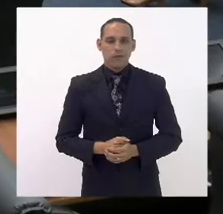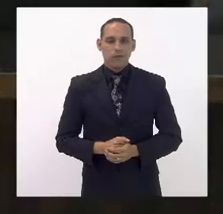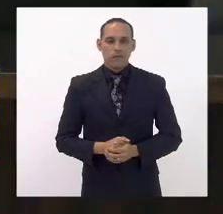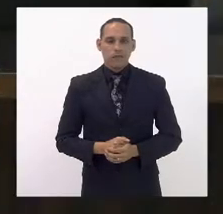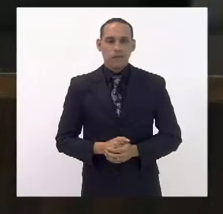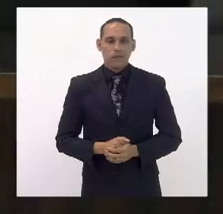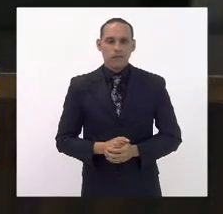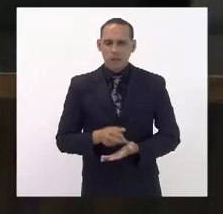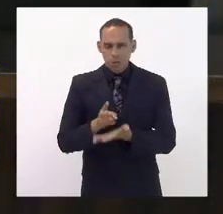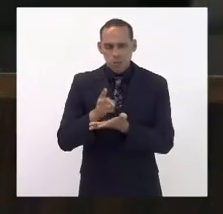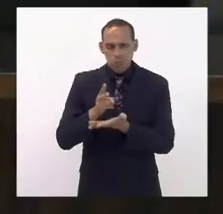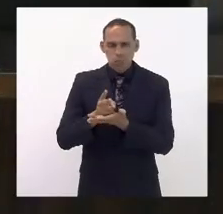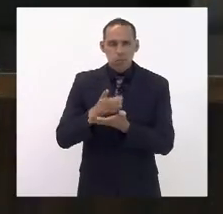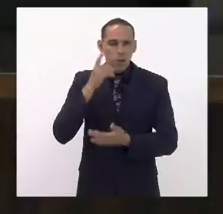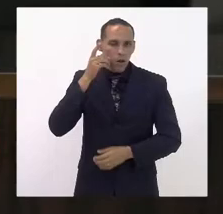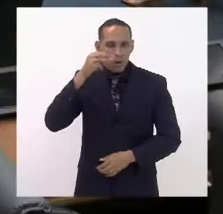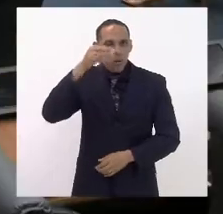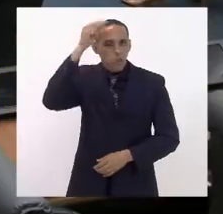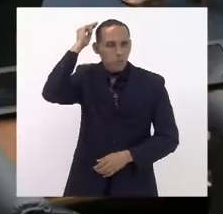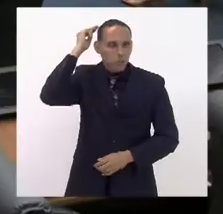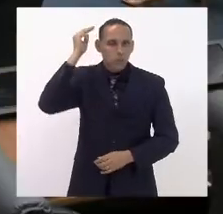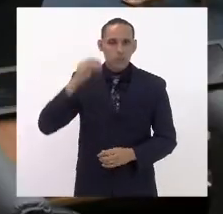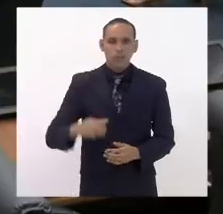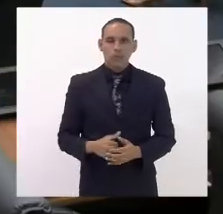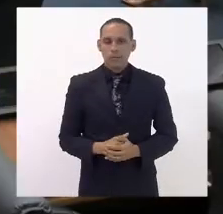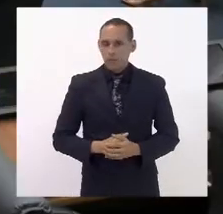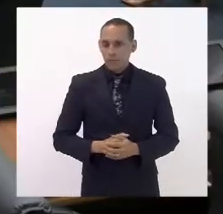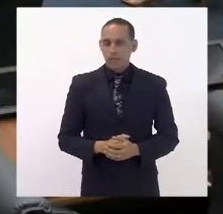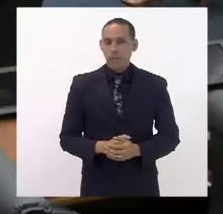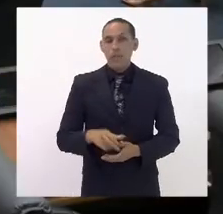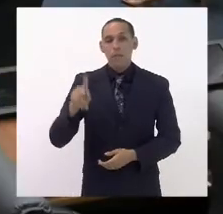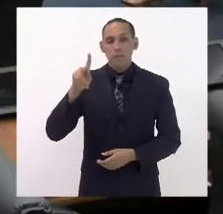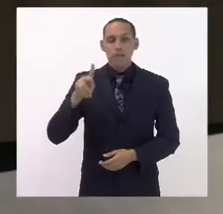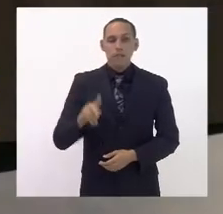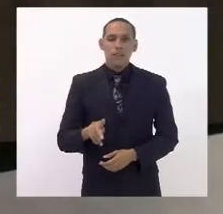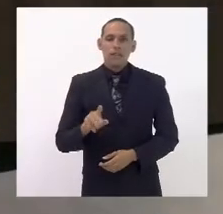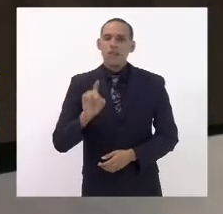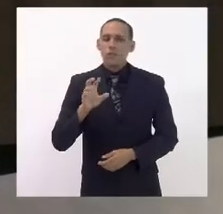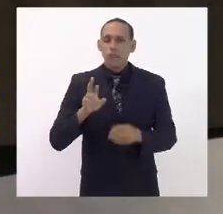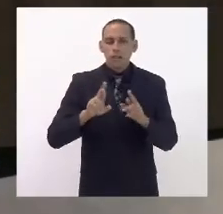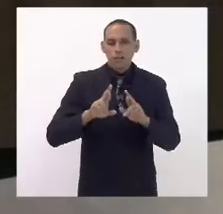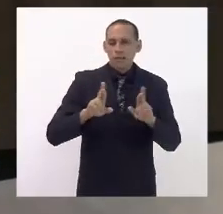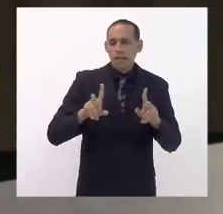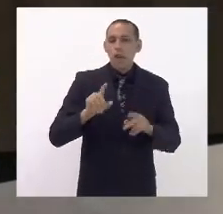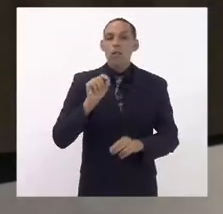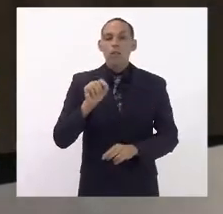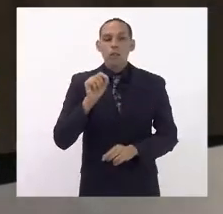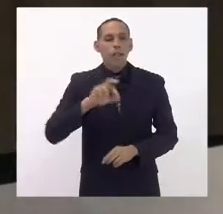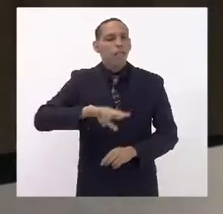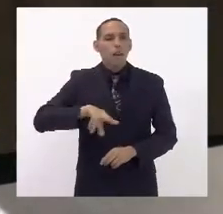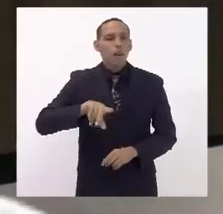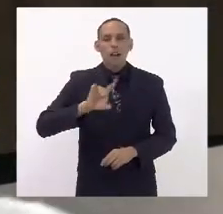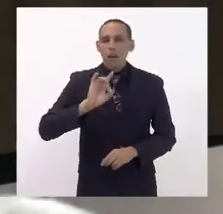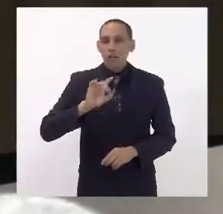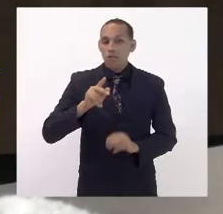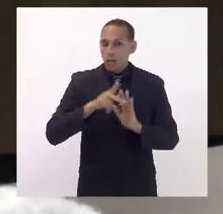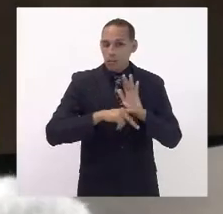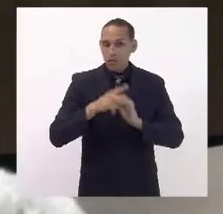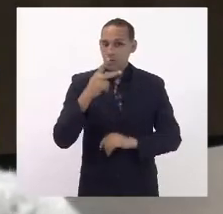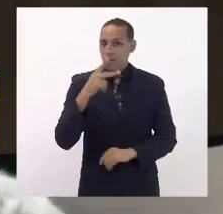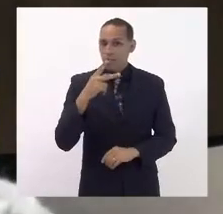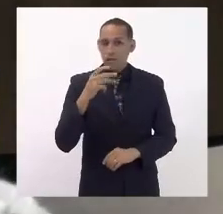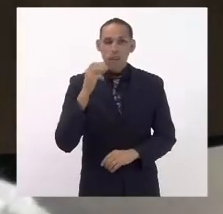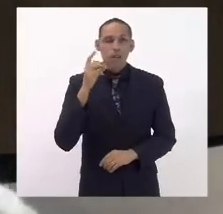Palavra continua com o deputado Márcio Pacheco. Senhor presidente, eu só quero divergir de Vossa Excelência, não é só nos vossos projetos que o